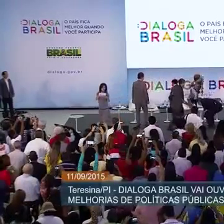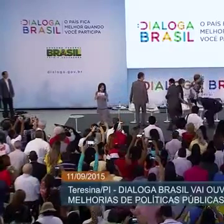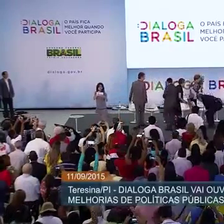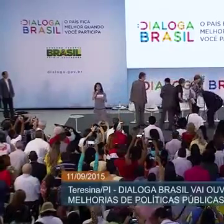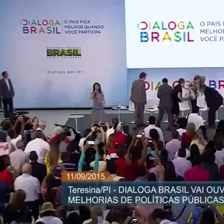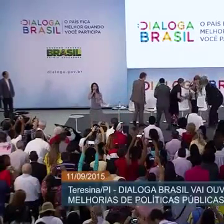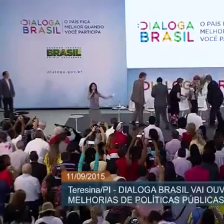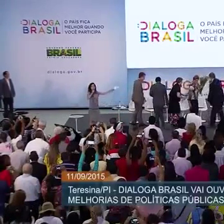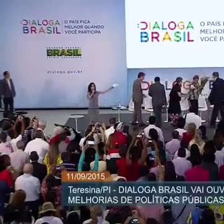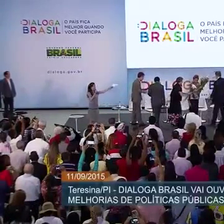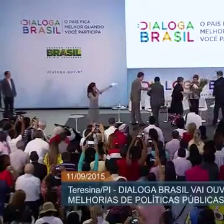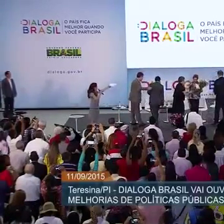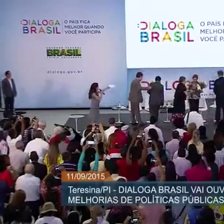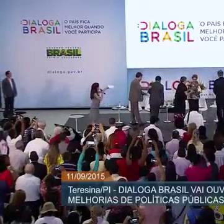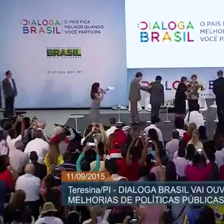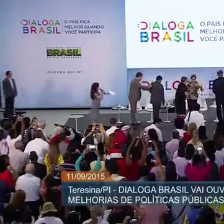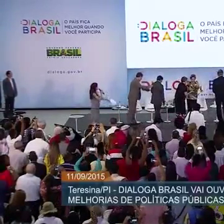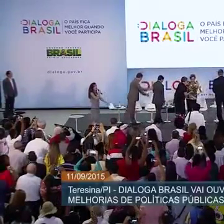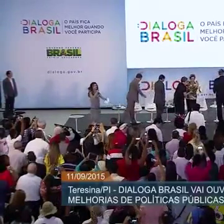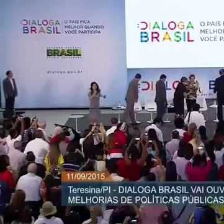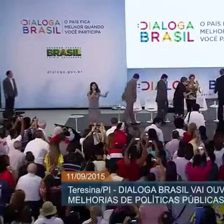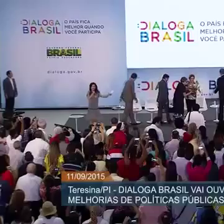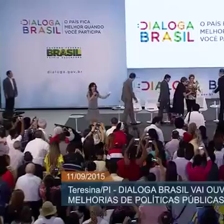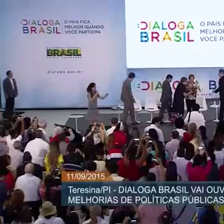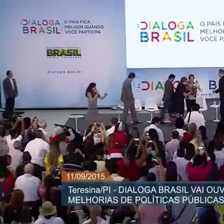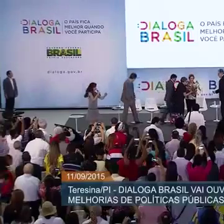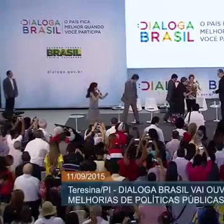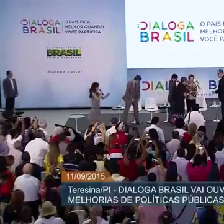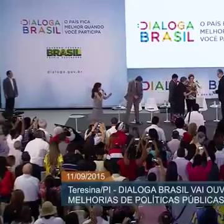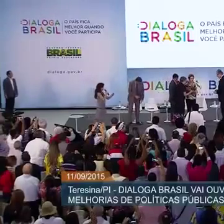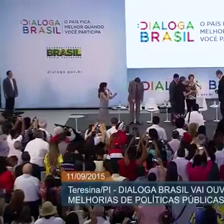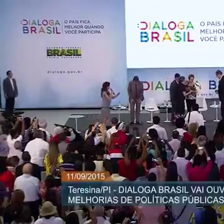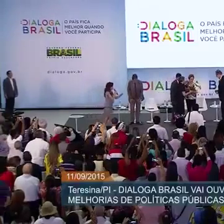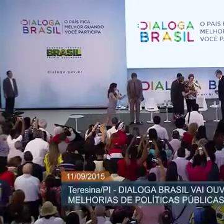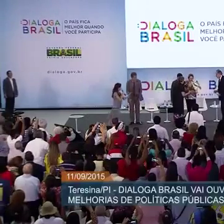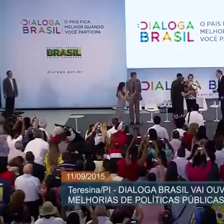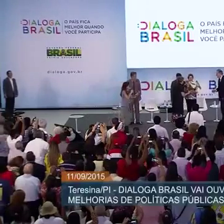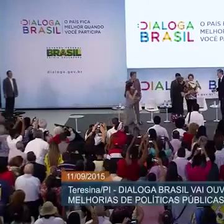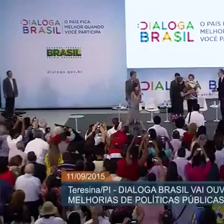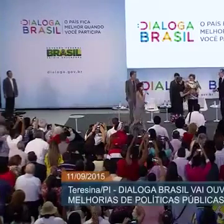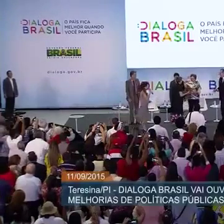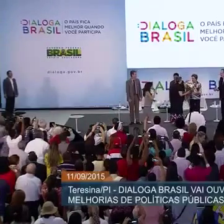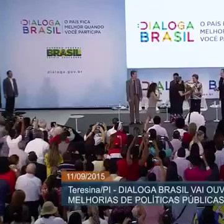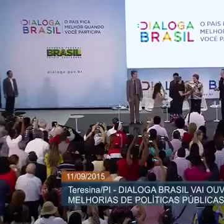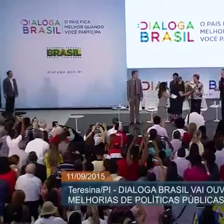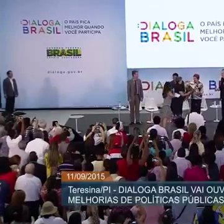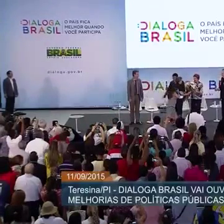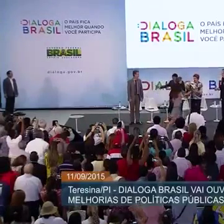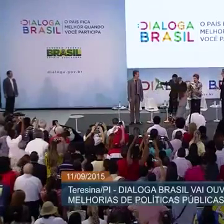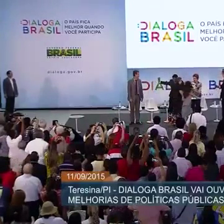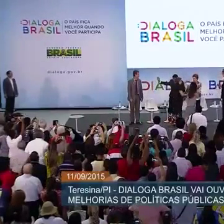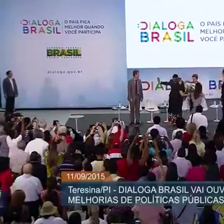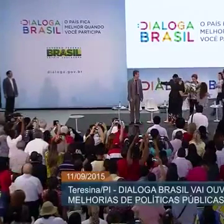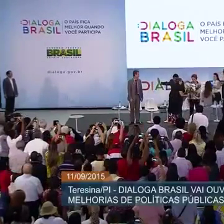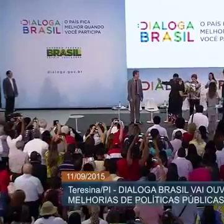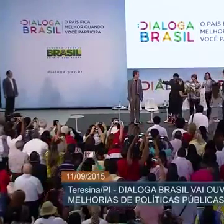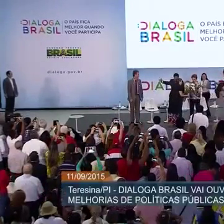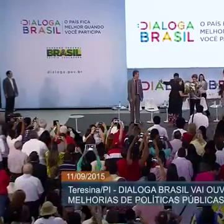Vamos nessa. Bem, pessoal, isso faz-se ao vivo, então tem imprevistos. Vamos lá, agora que estamos todos